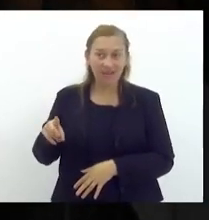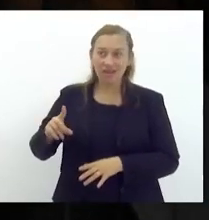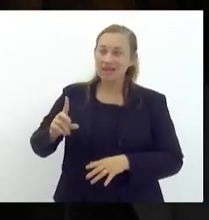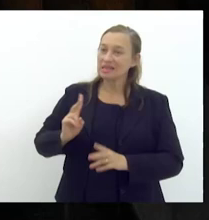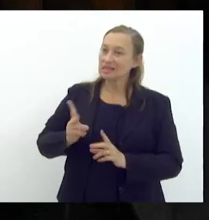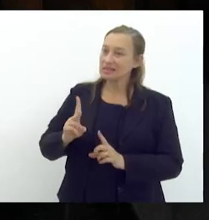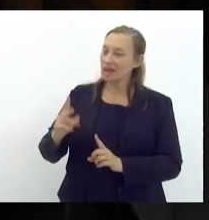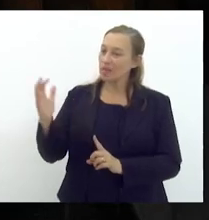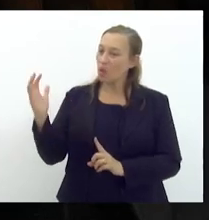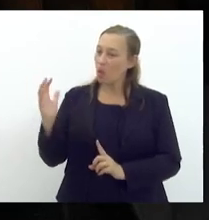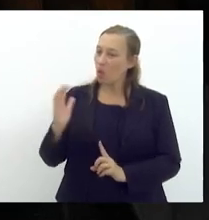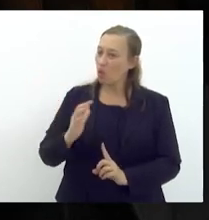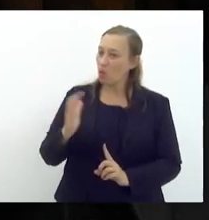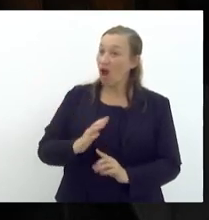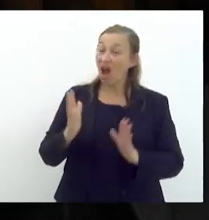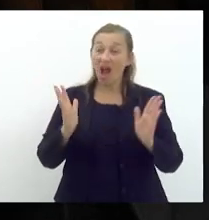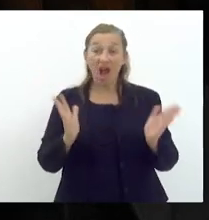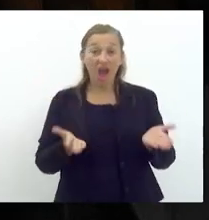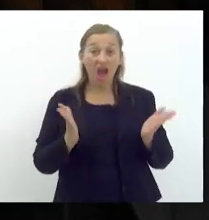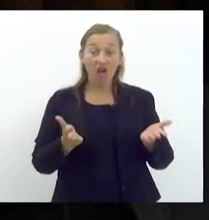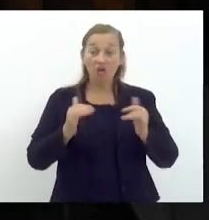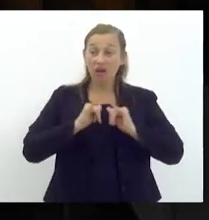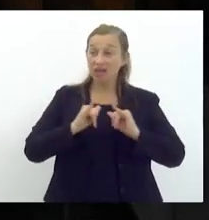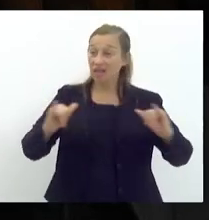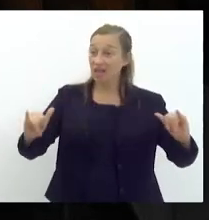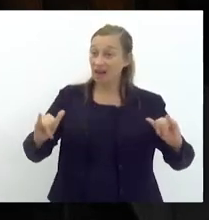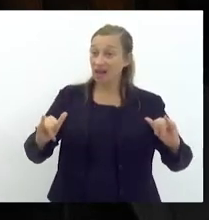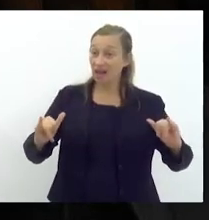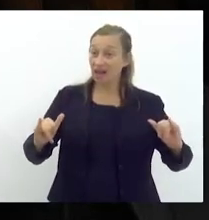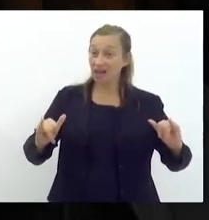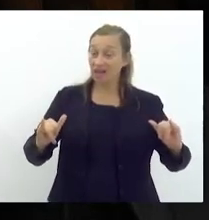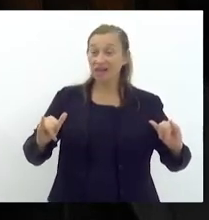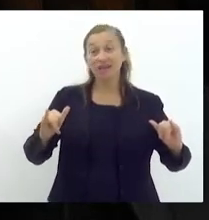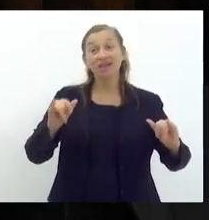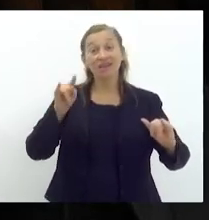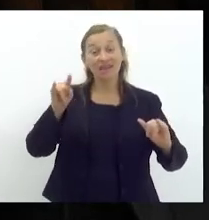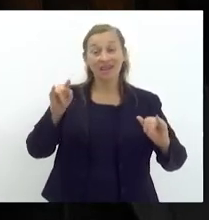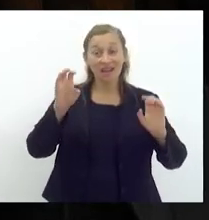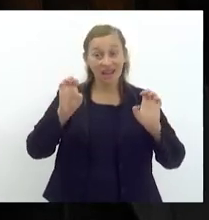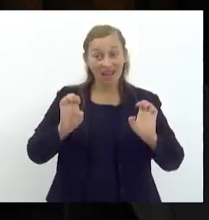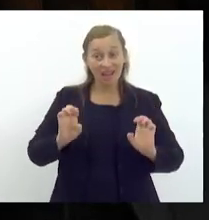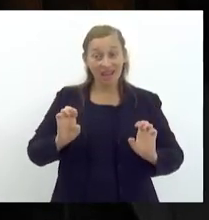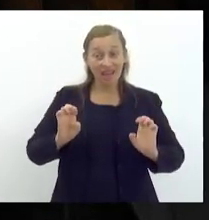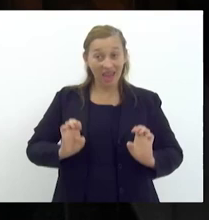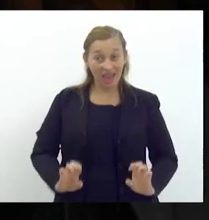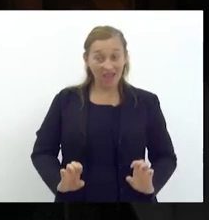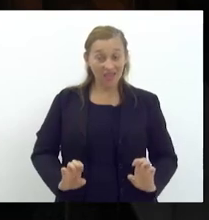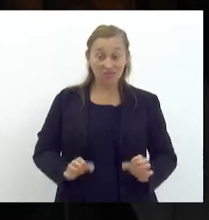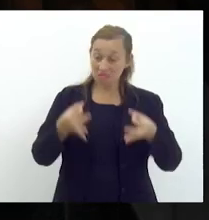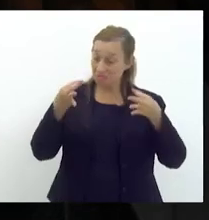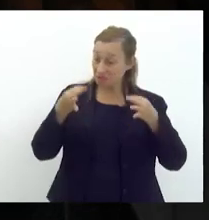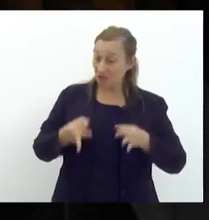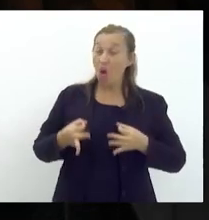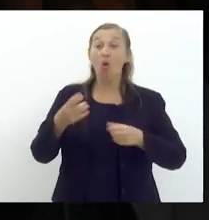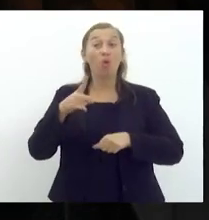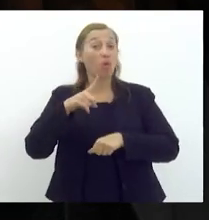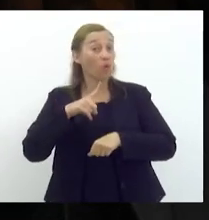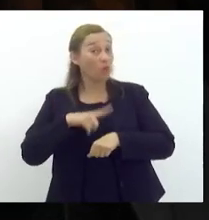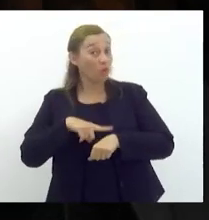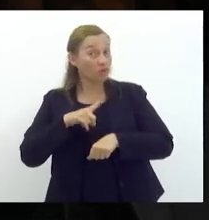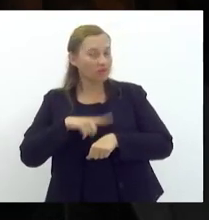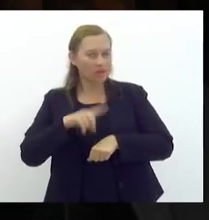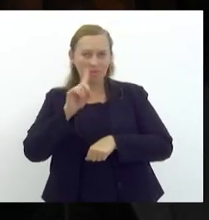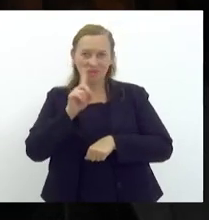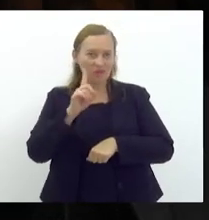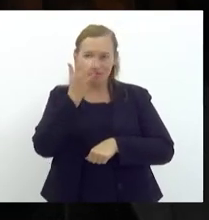insubordinado agora é declara publicamente que é disciplinado o tempo não